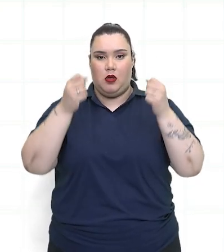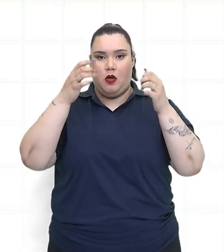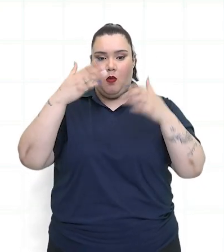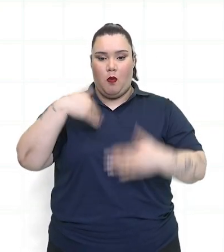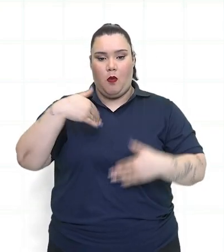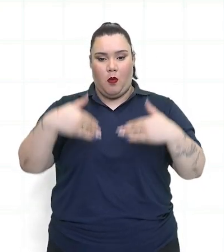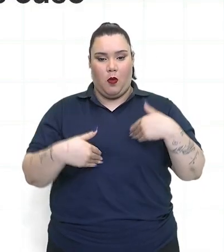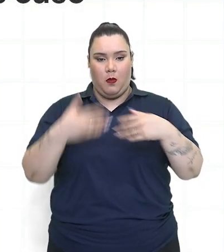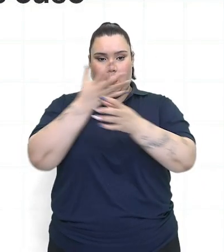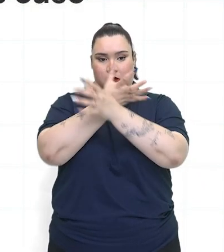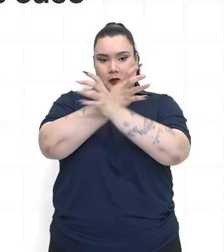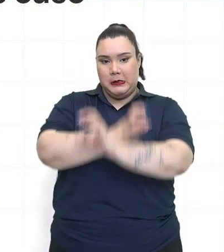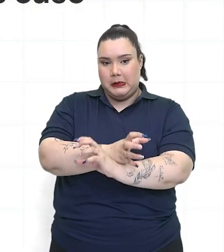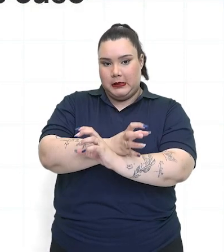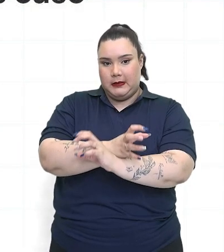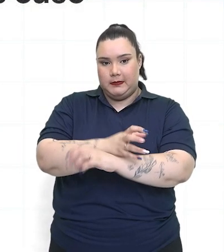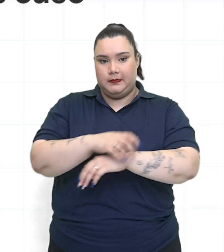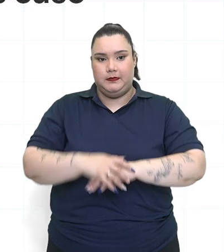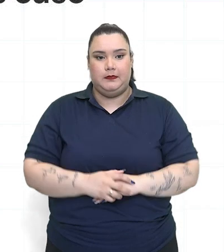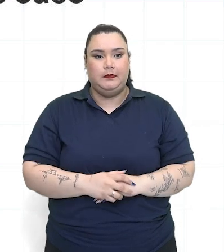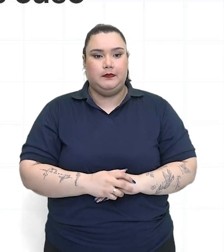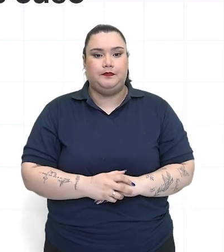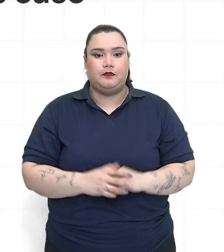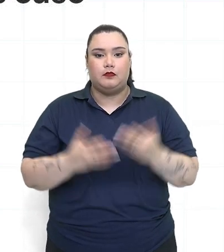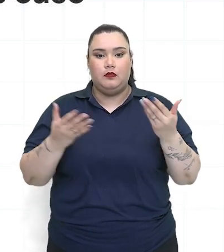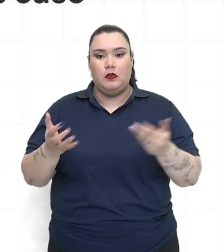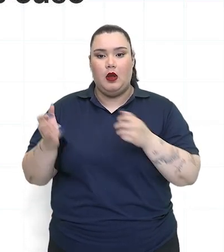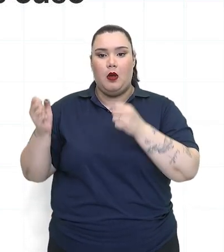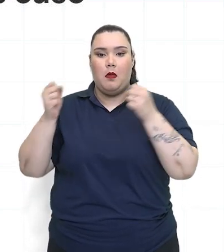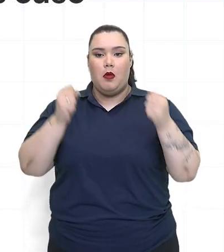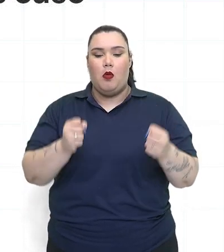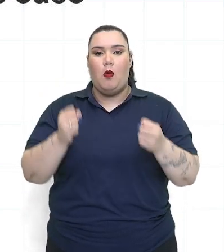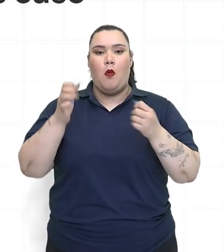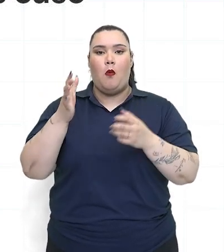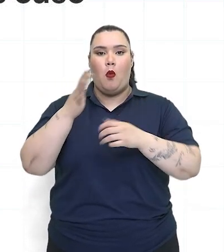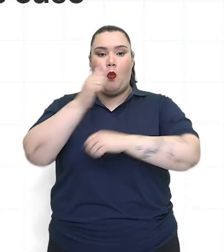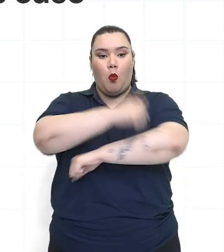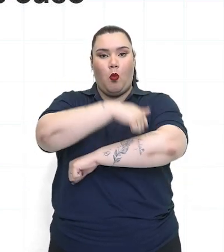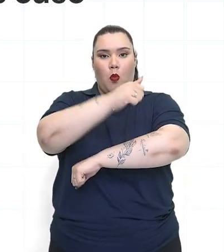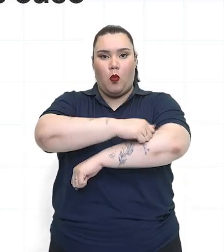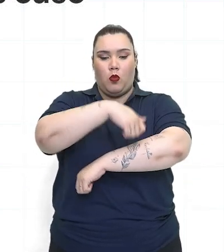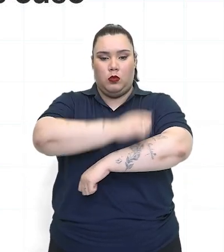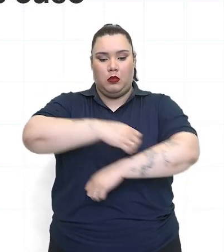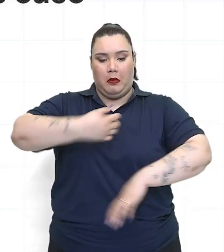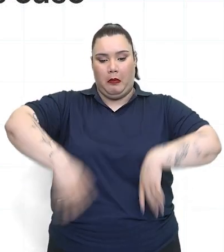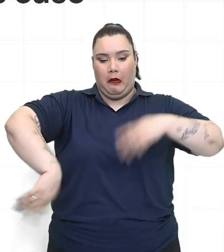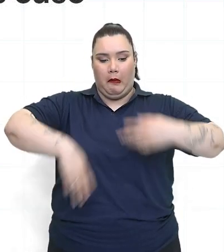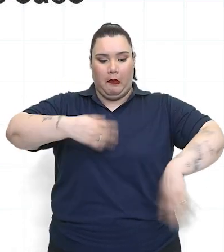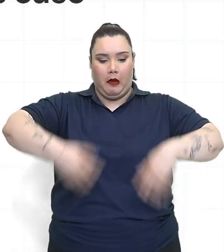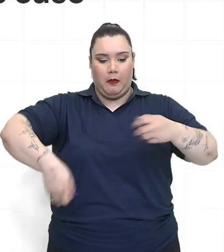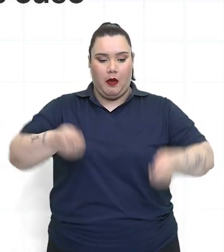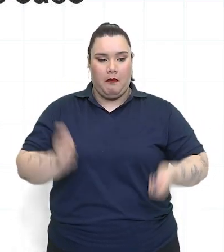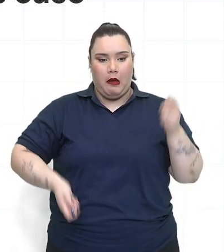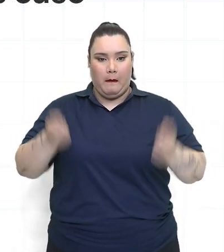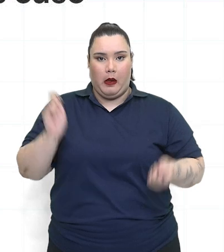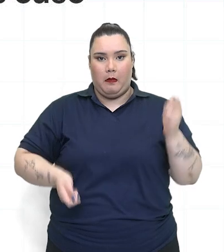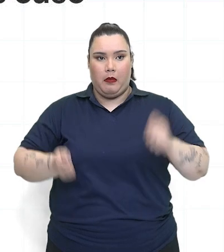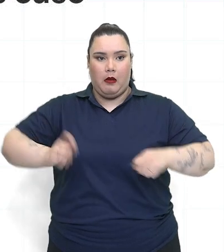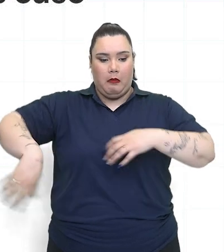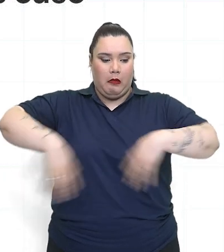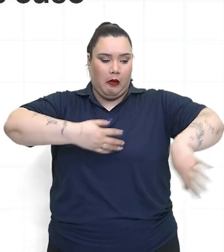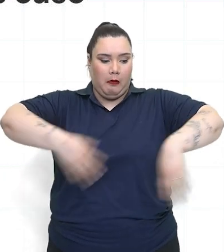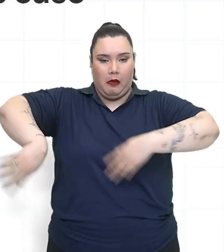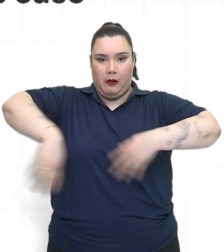esqueleto. Aqui caberia a tarefa de mover os ossos do braço, fazendo o gesto necessário